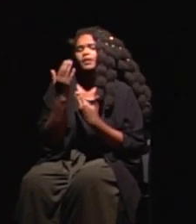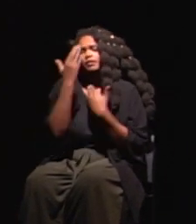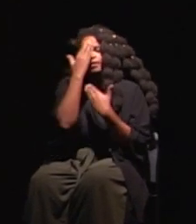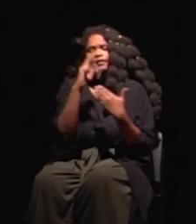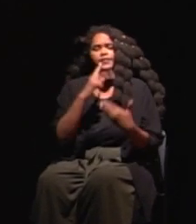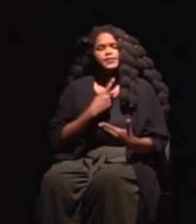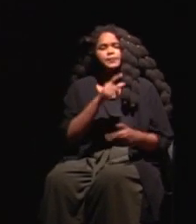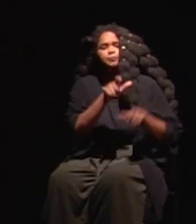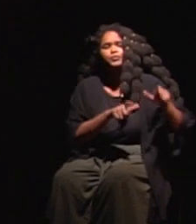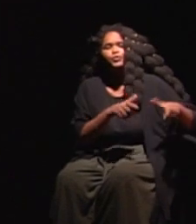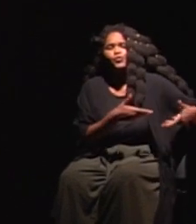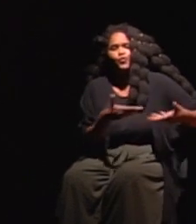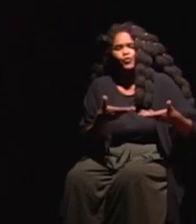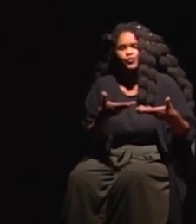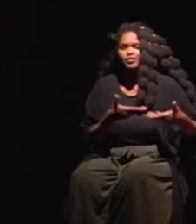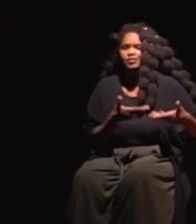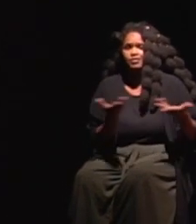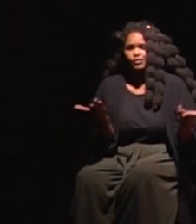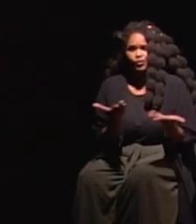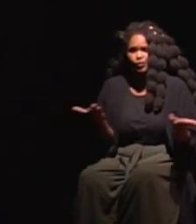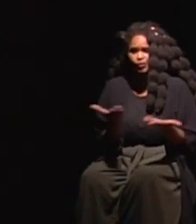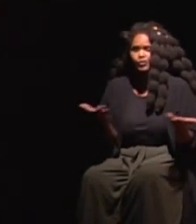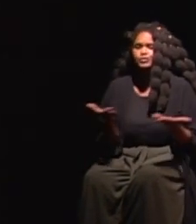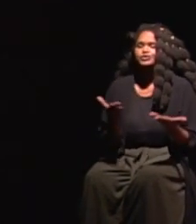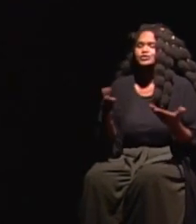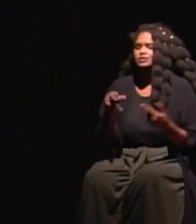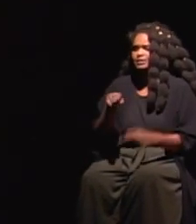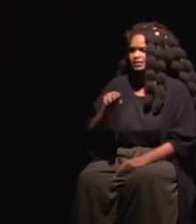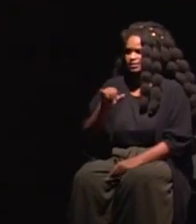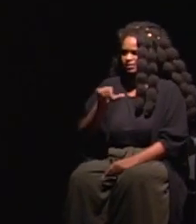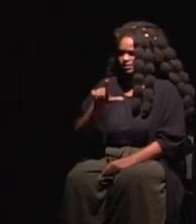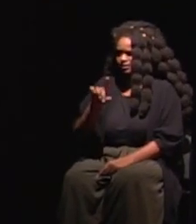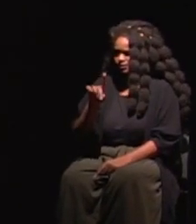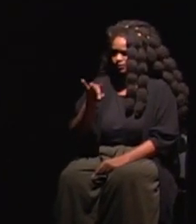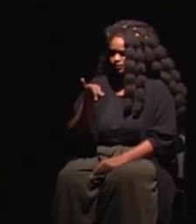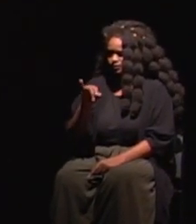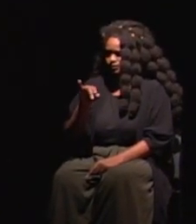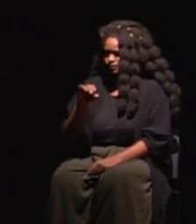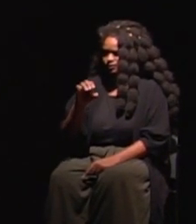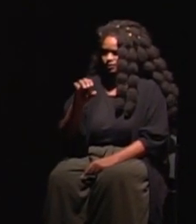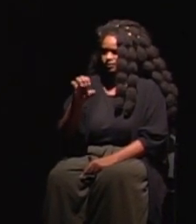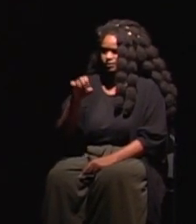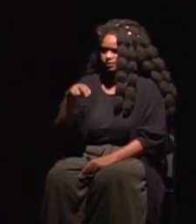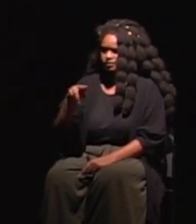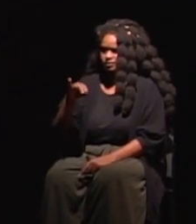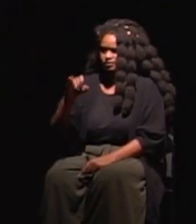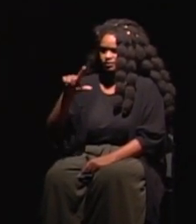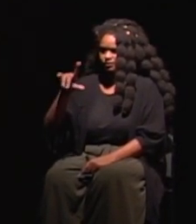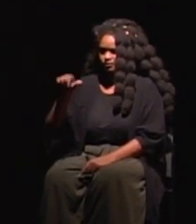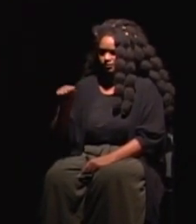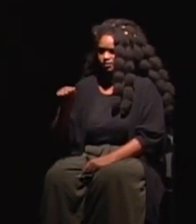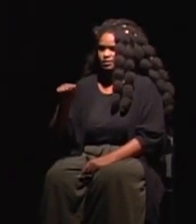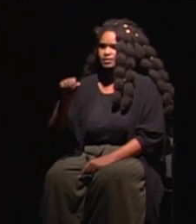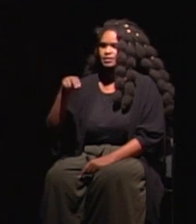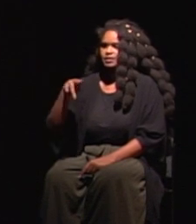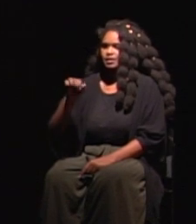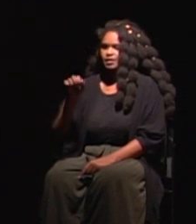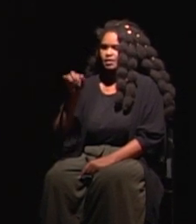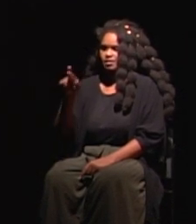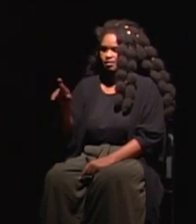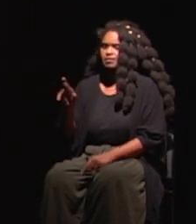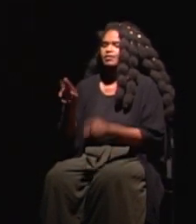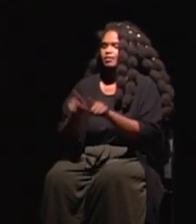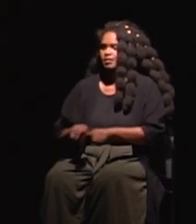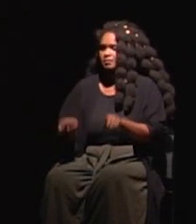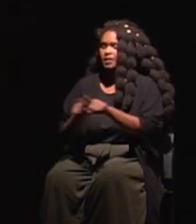nossas convidadas hoje, aqui a Carmilda e a Nair, e ao mesmo tempo uma profunda gratidão também